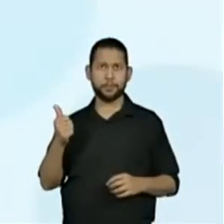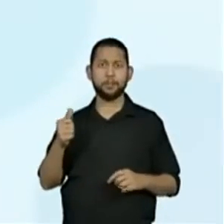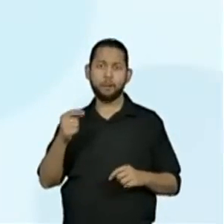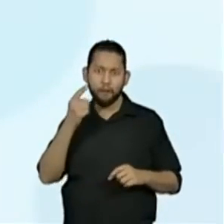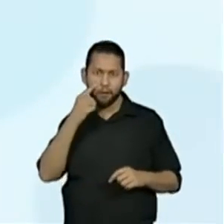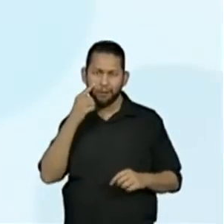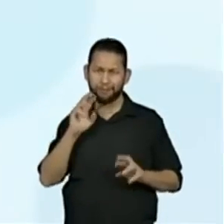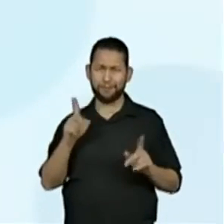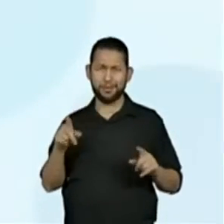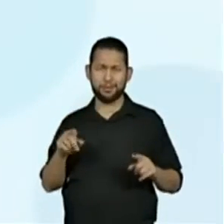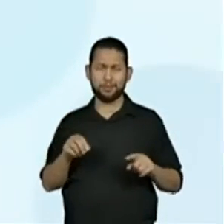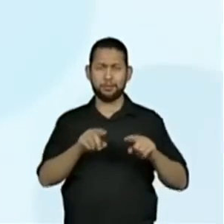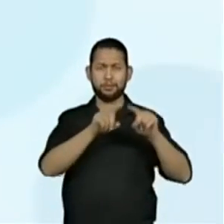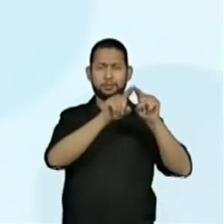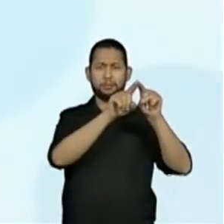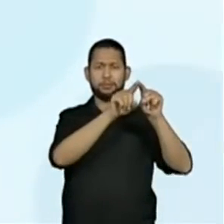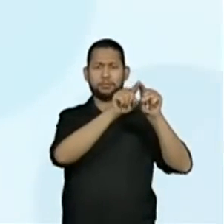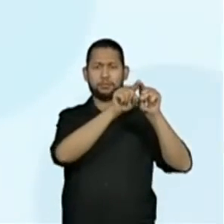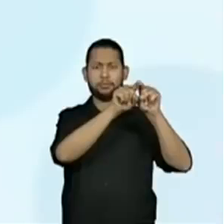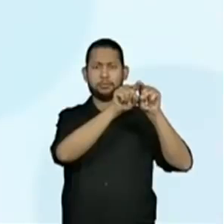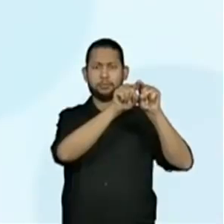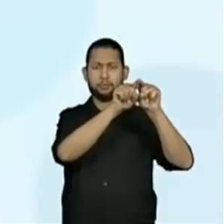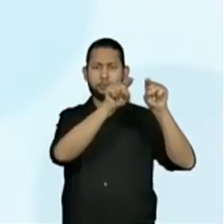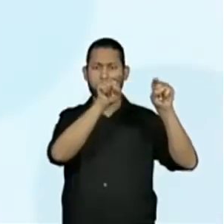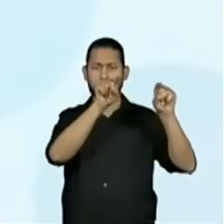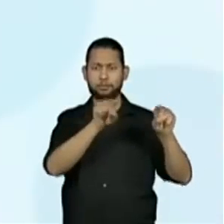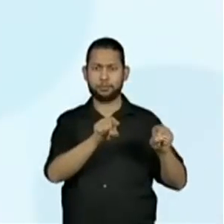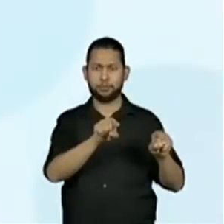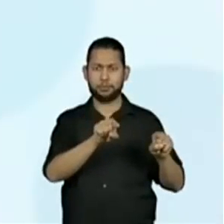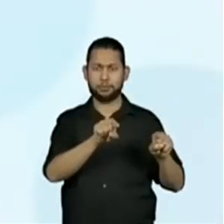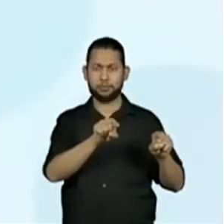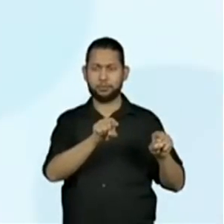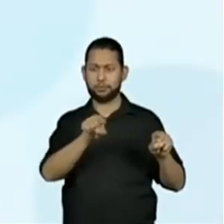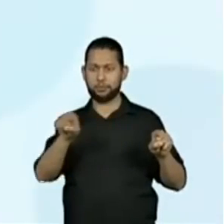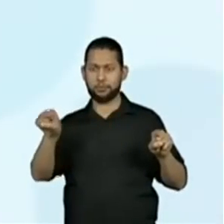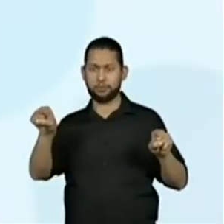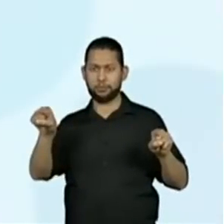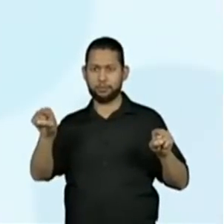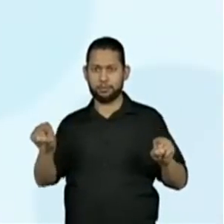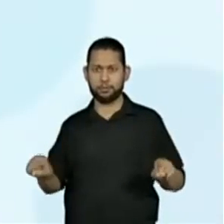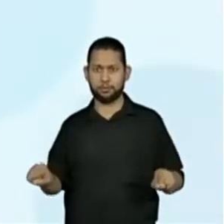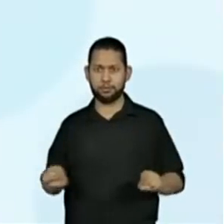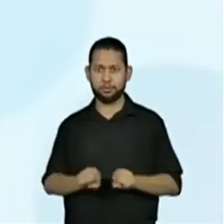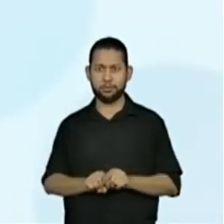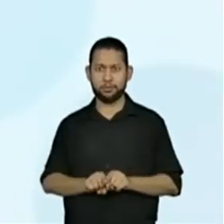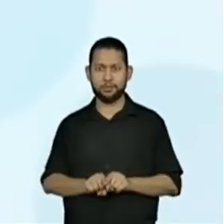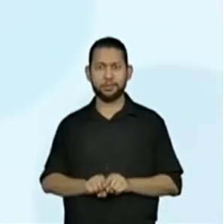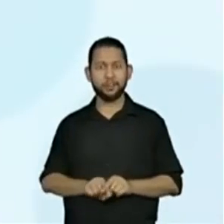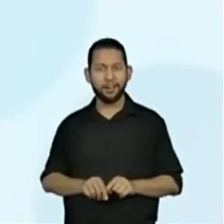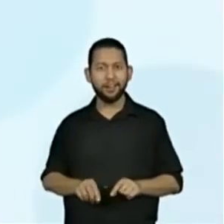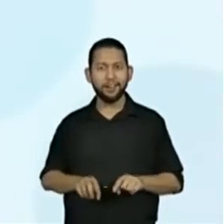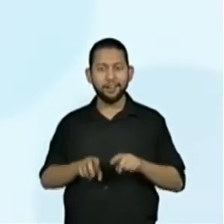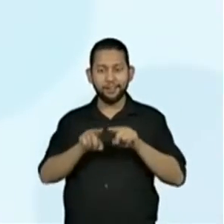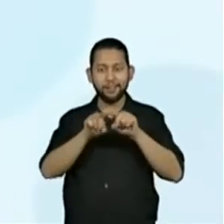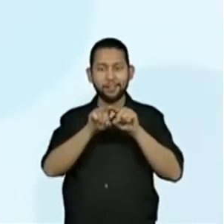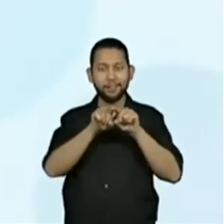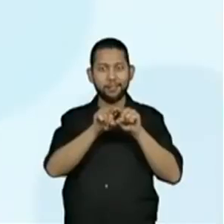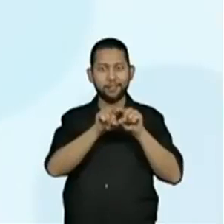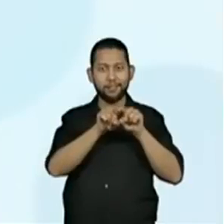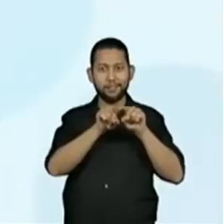aqui vejam como faremos isso nós temos aqui deste